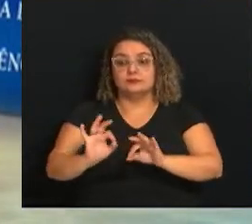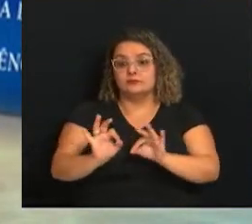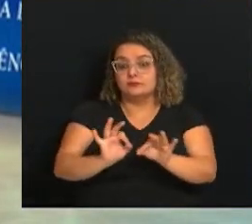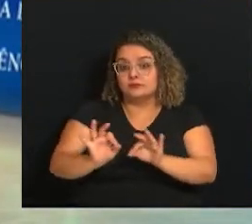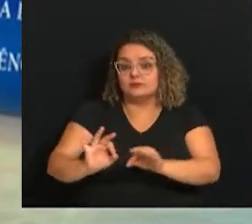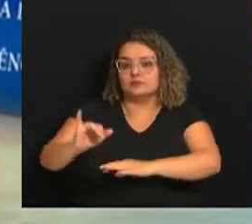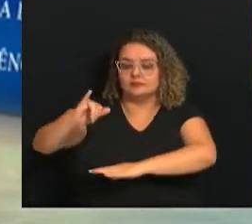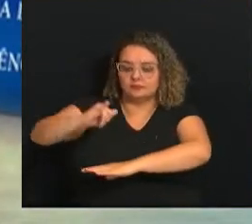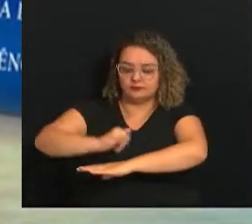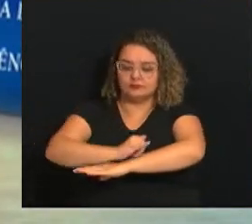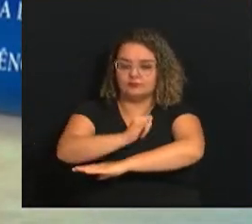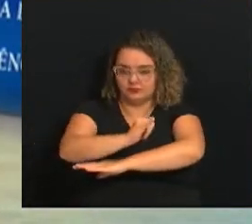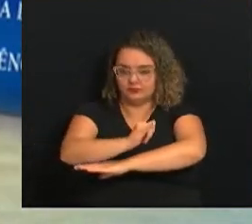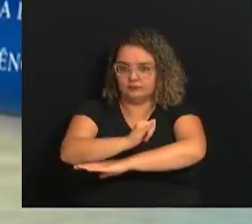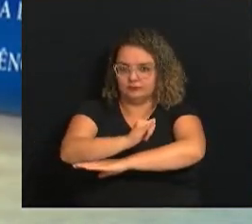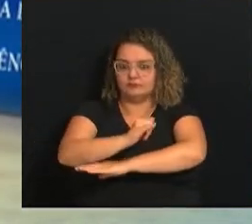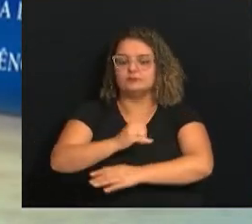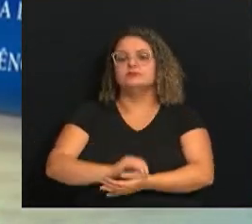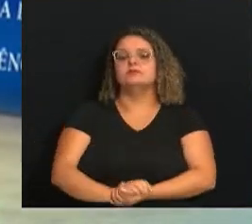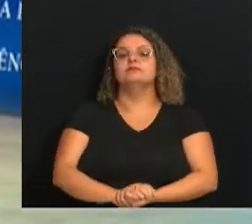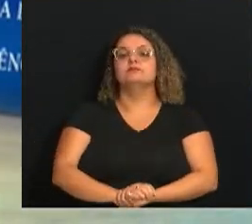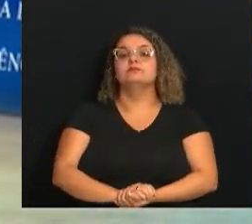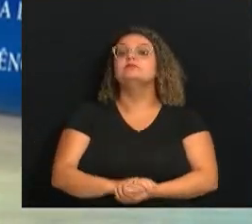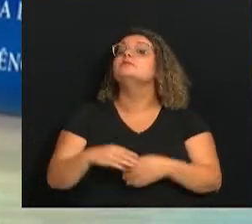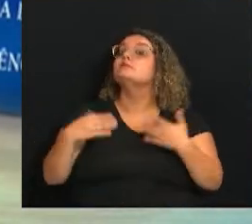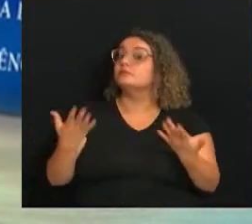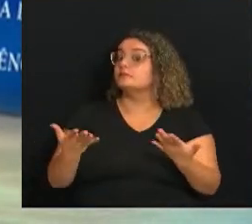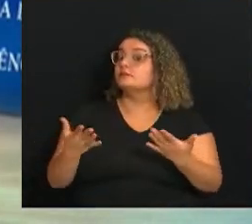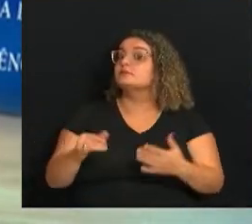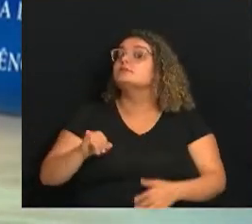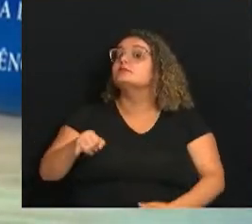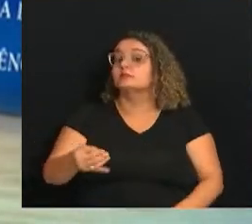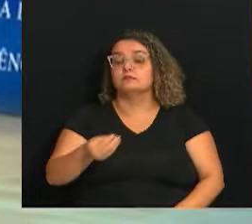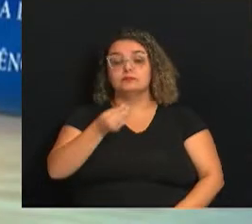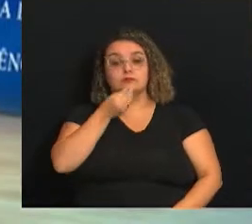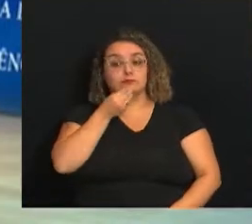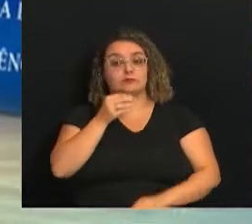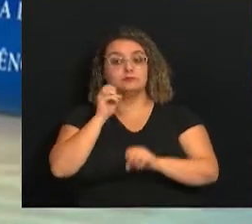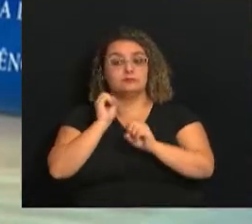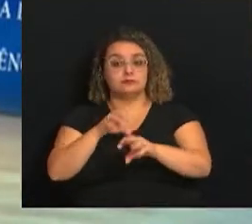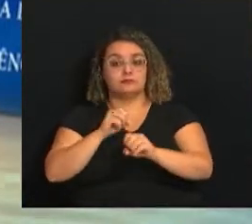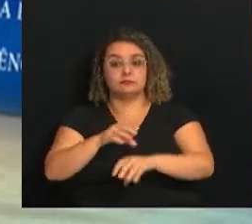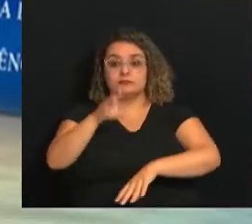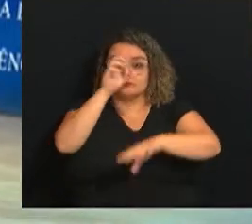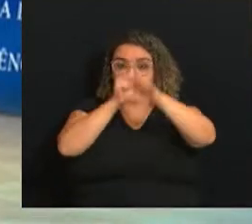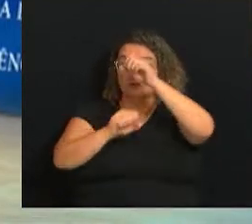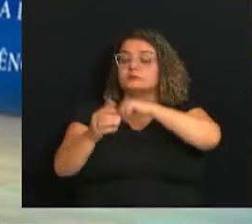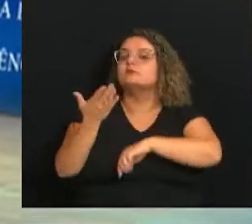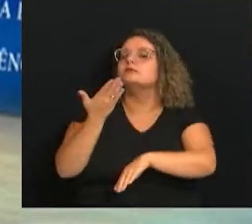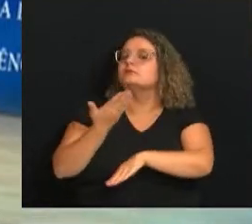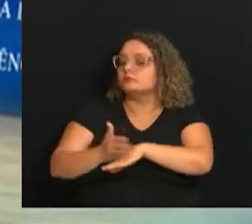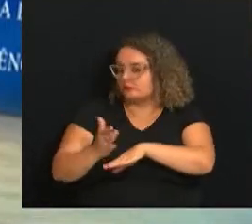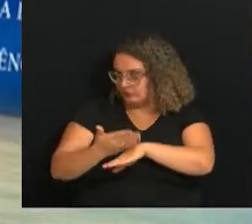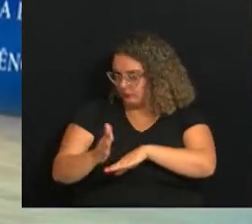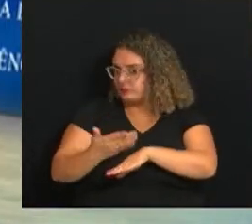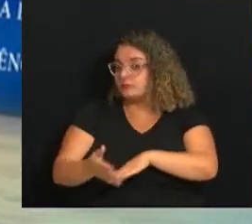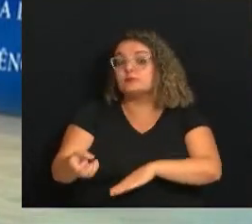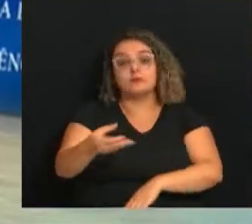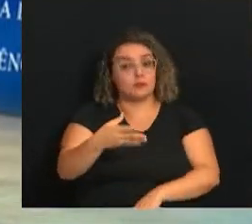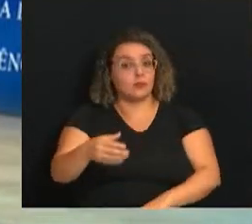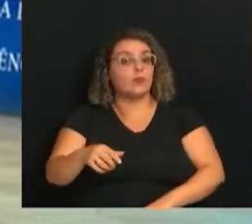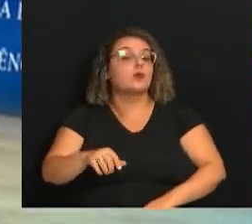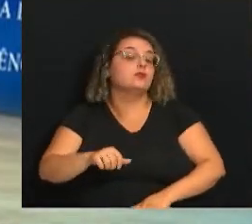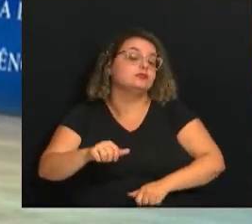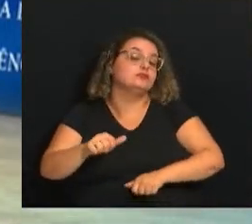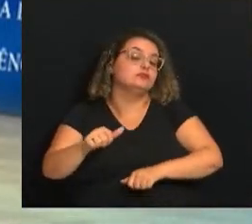aeronaves. O estágio vai oferecer oportunidade para estudantes aprenderem na prática uma nova profissão,